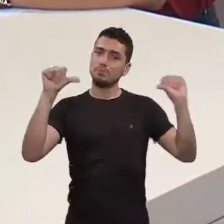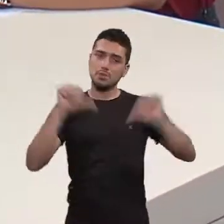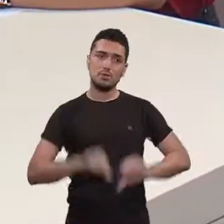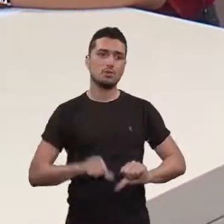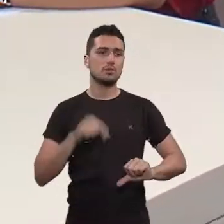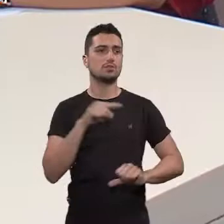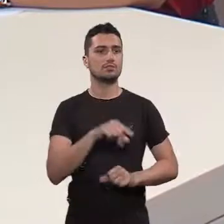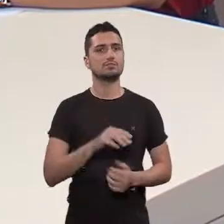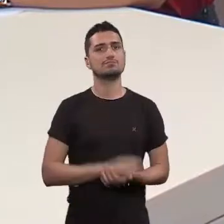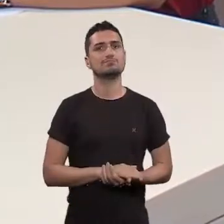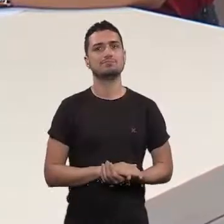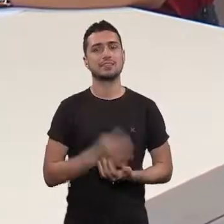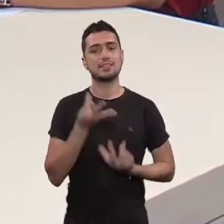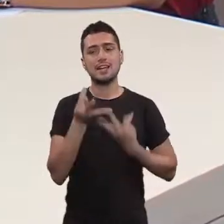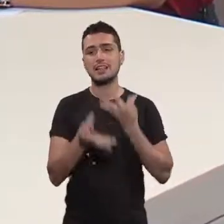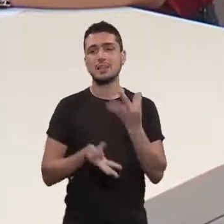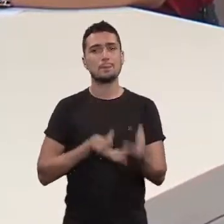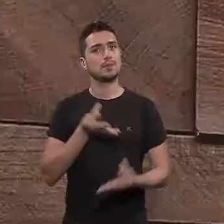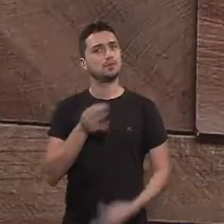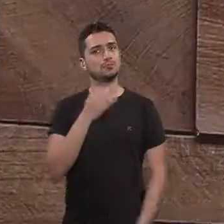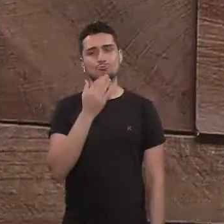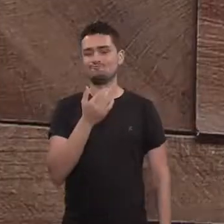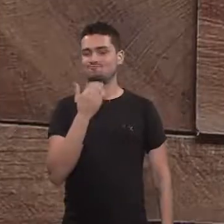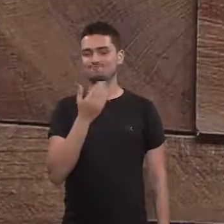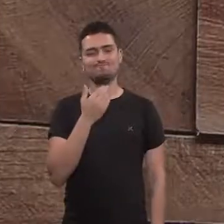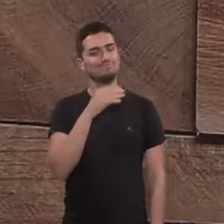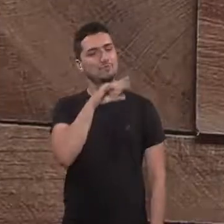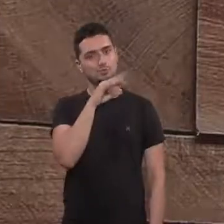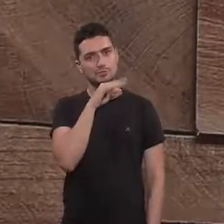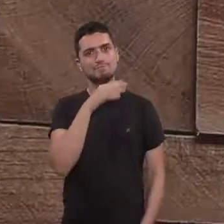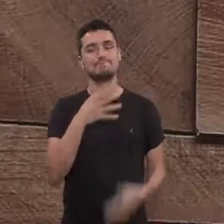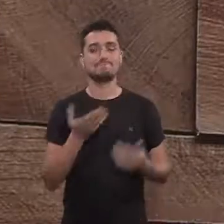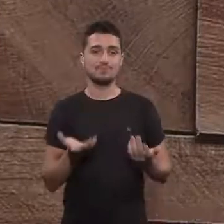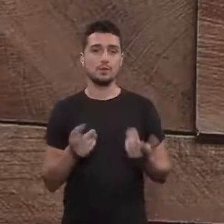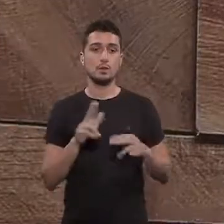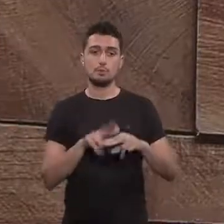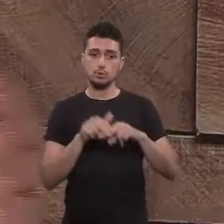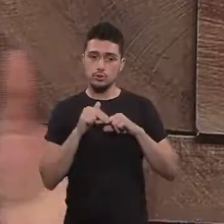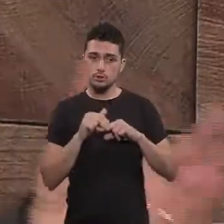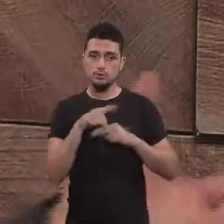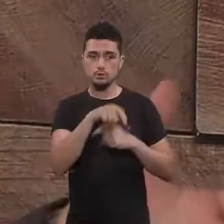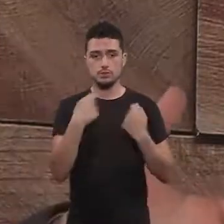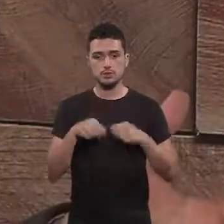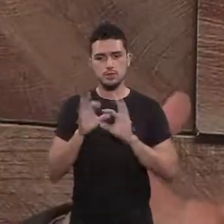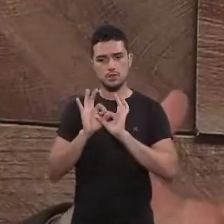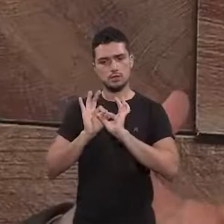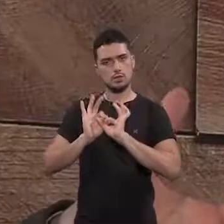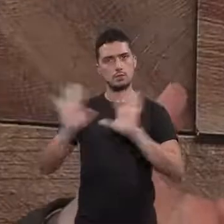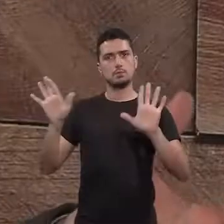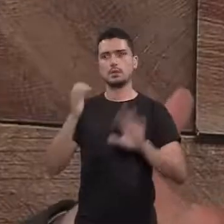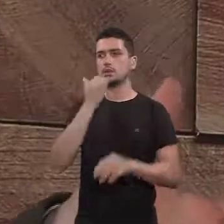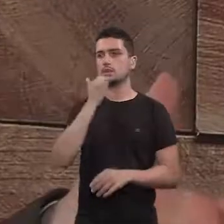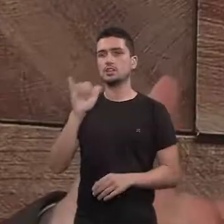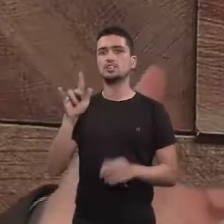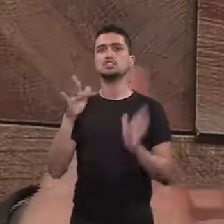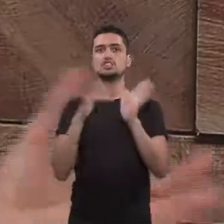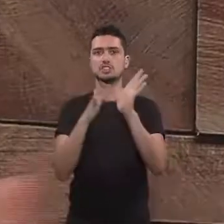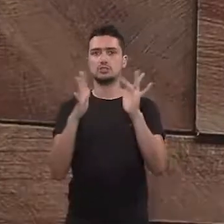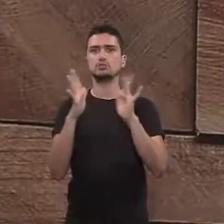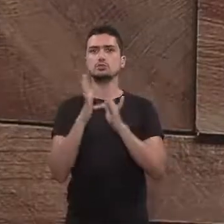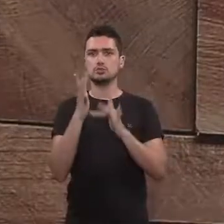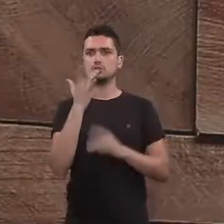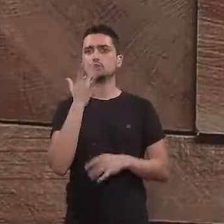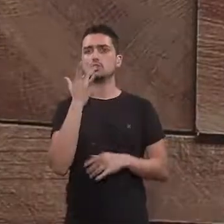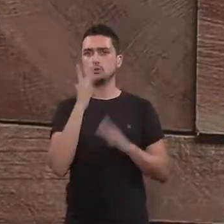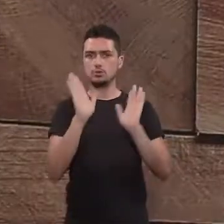tem, o tratamento não vai ser efetivo. Então, por isso que, usando a expressão de Jesus Cristo, há 2000 anos